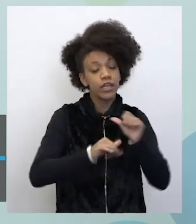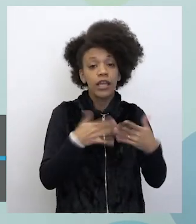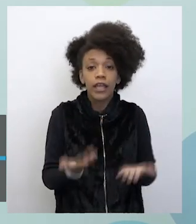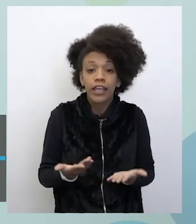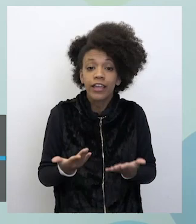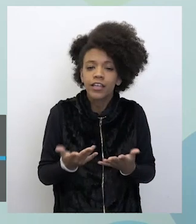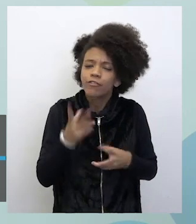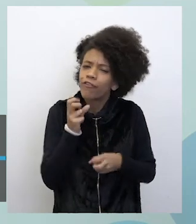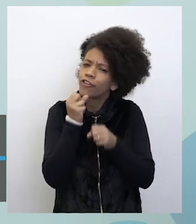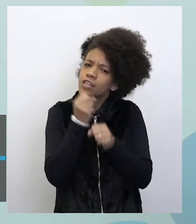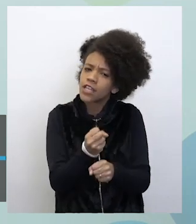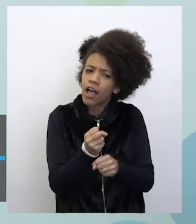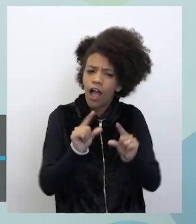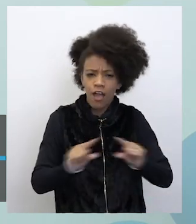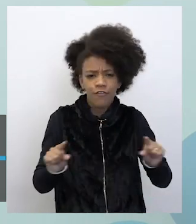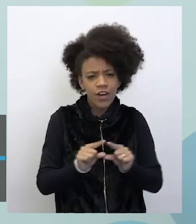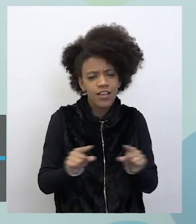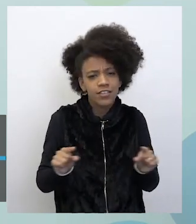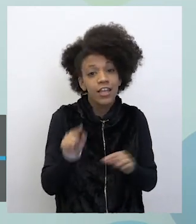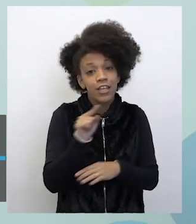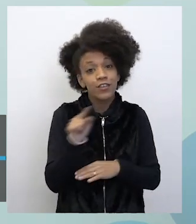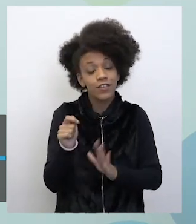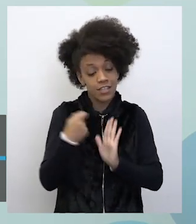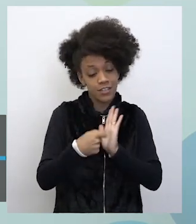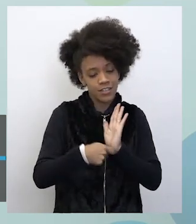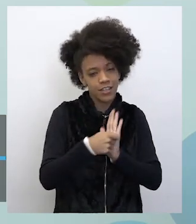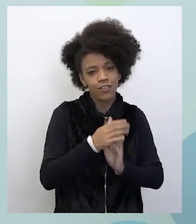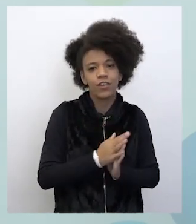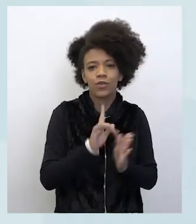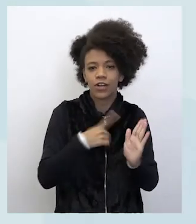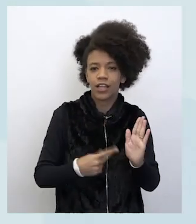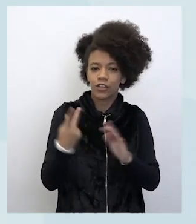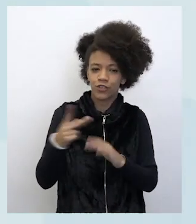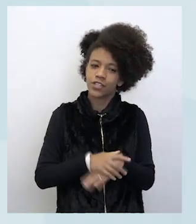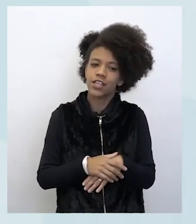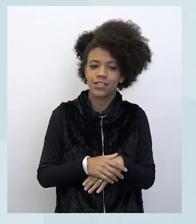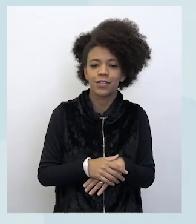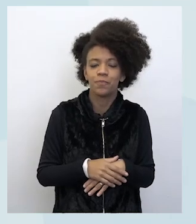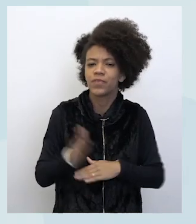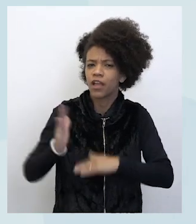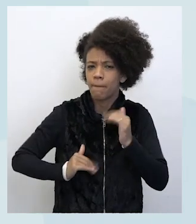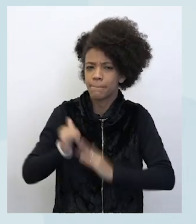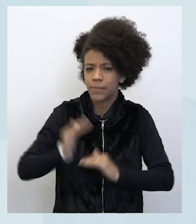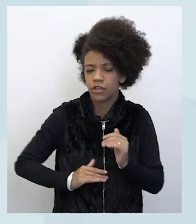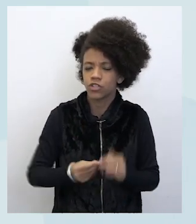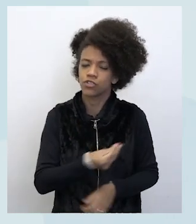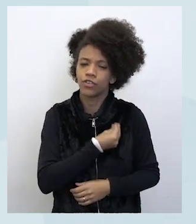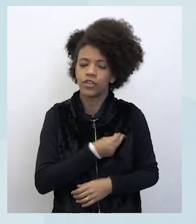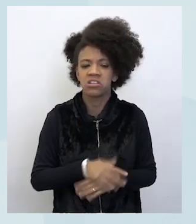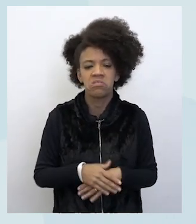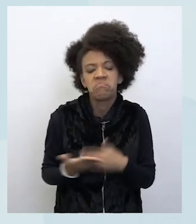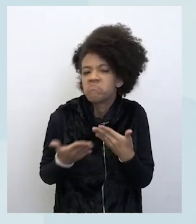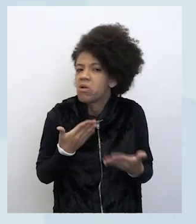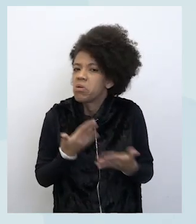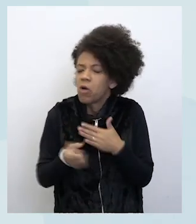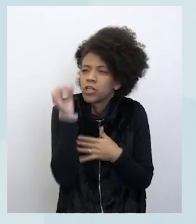queria reforçar a frase que vocês acabaram de colocar aí no caderno de vocês, no diário de práticas e vivência. Não importa qual seja o